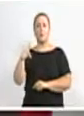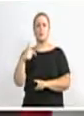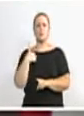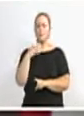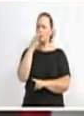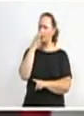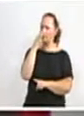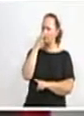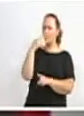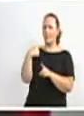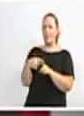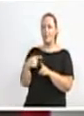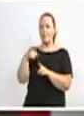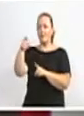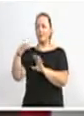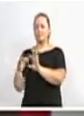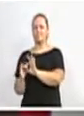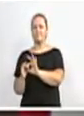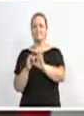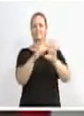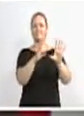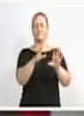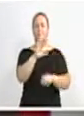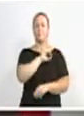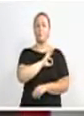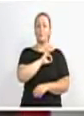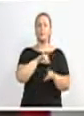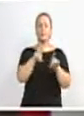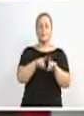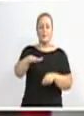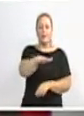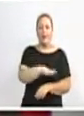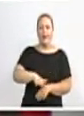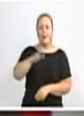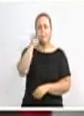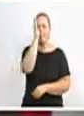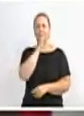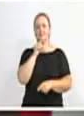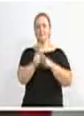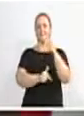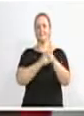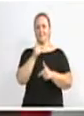fazer o trabalho no Brasil, infelizmente não está mais dentre nós desde 2014,